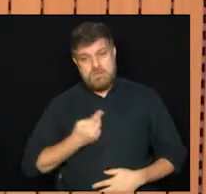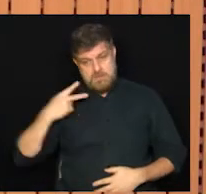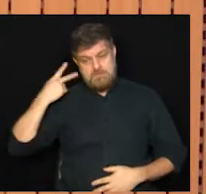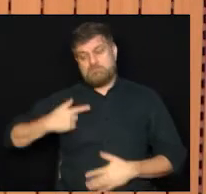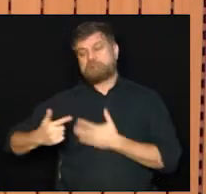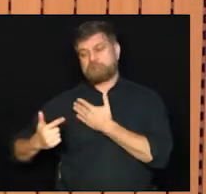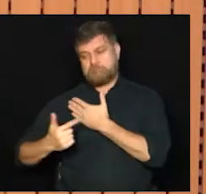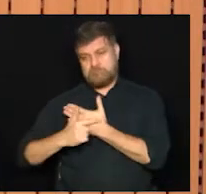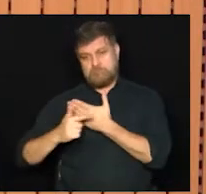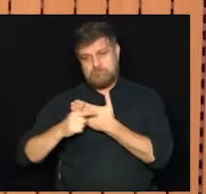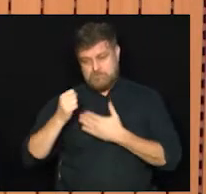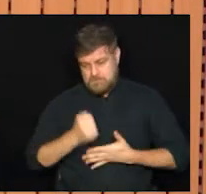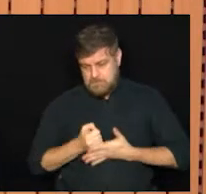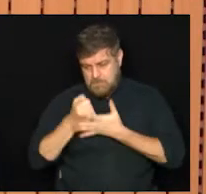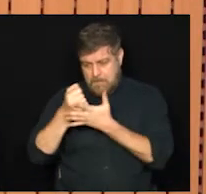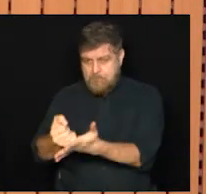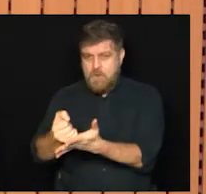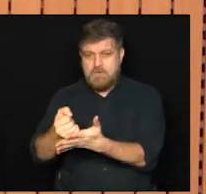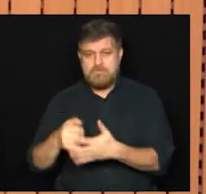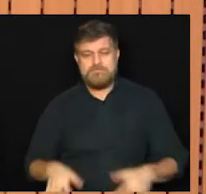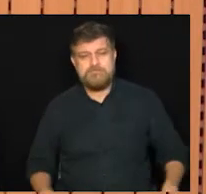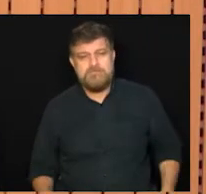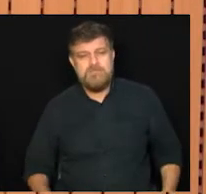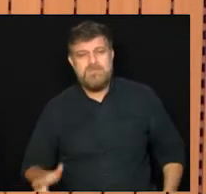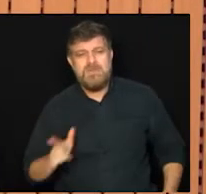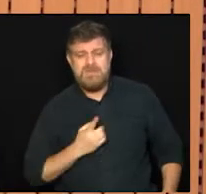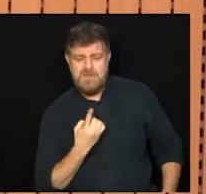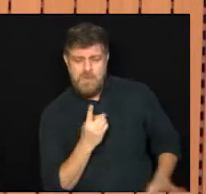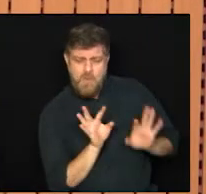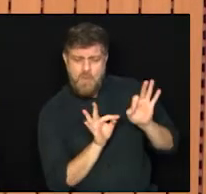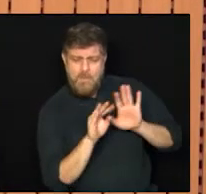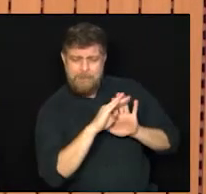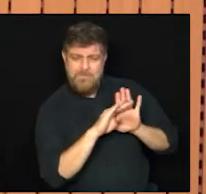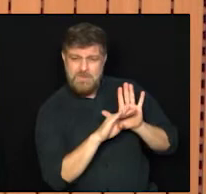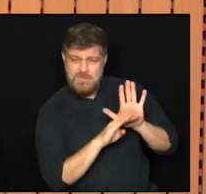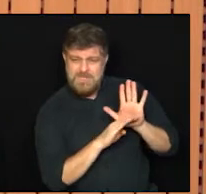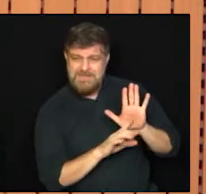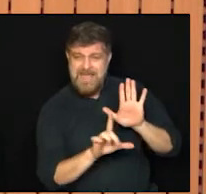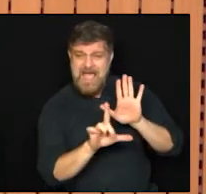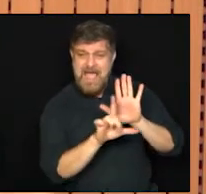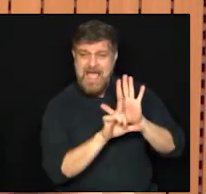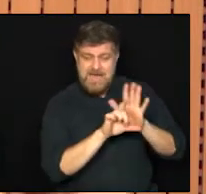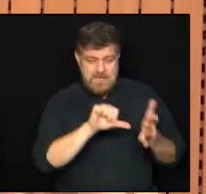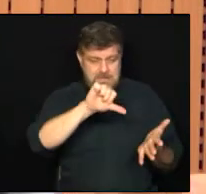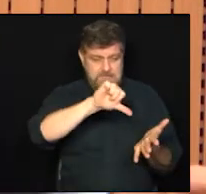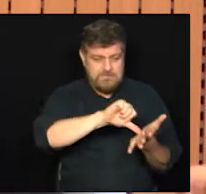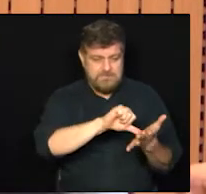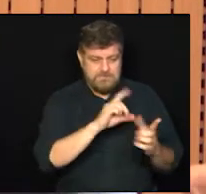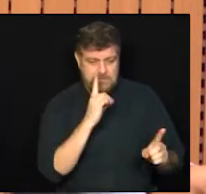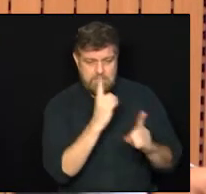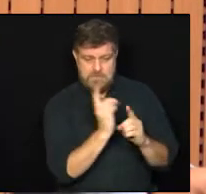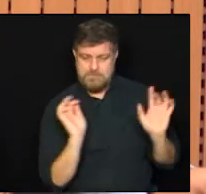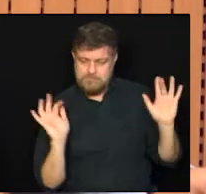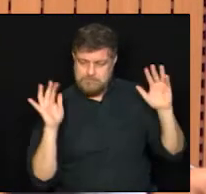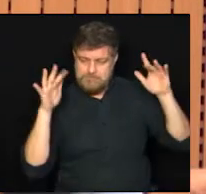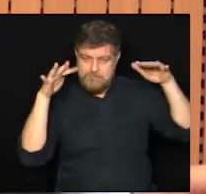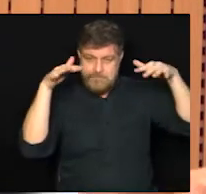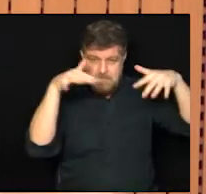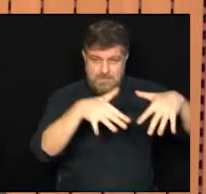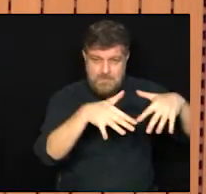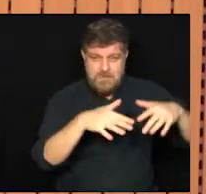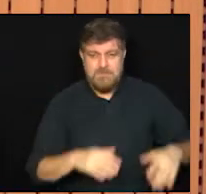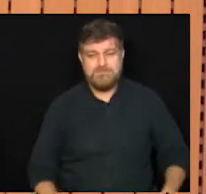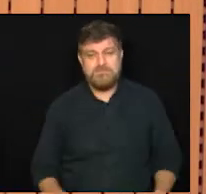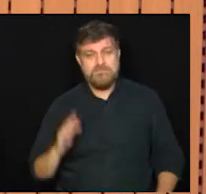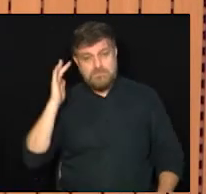Né? Foi dito aqui que tem um projeto da lei de eventos que está sendo formatado. Eu acho